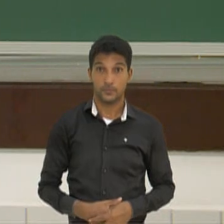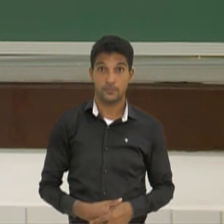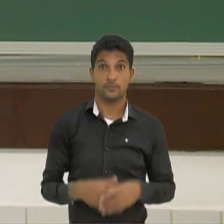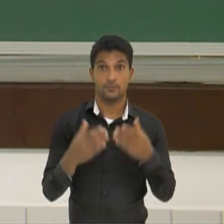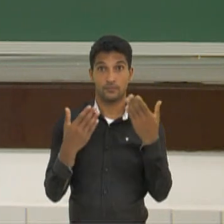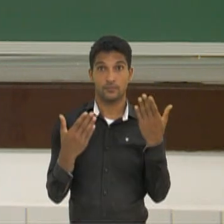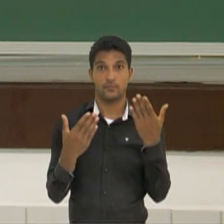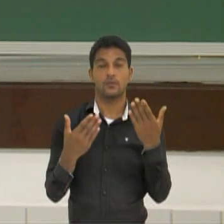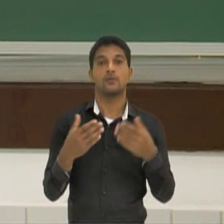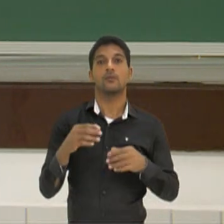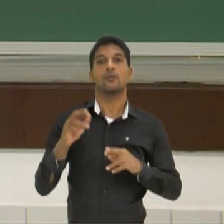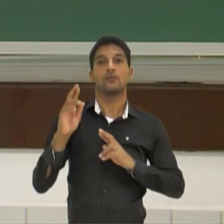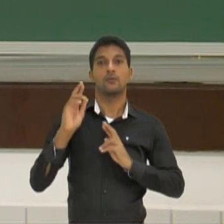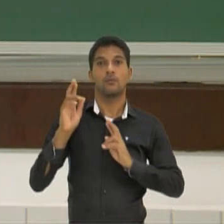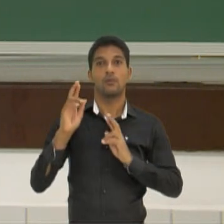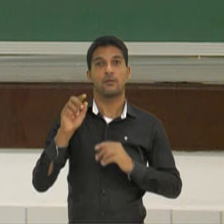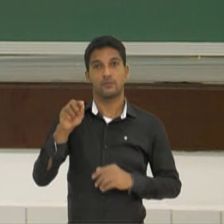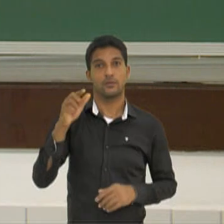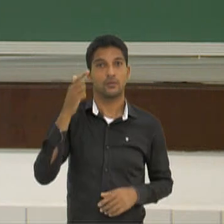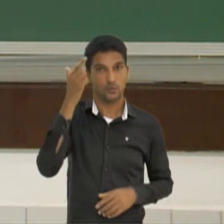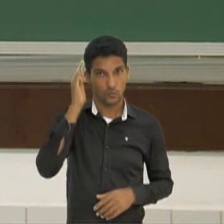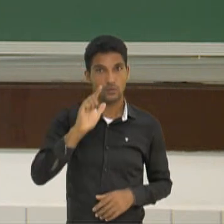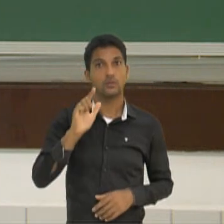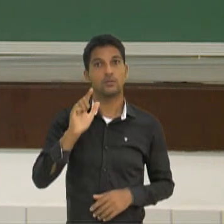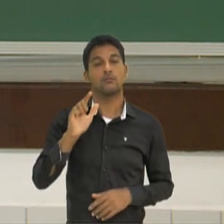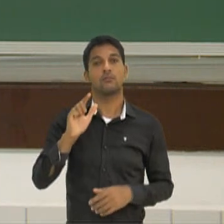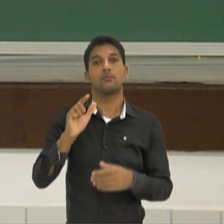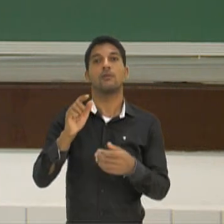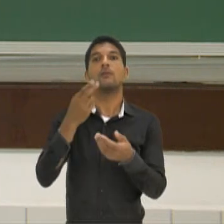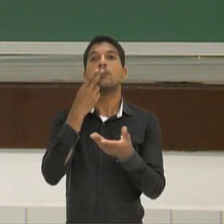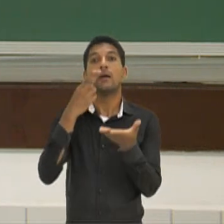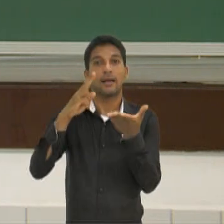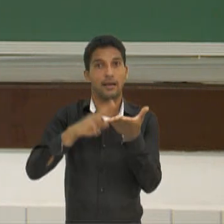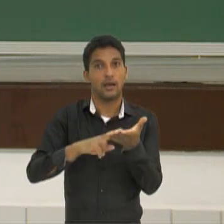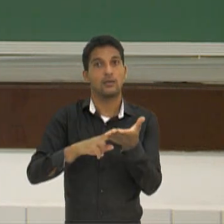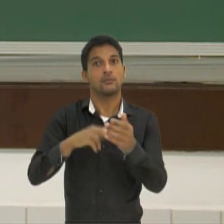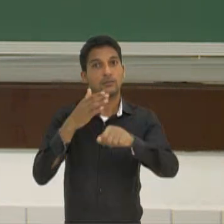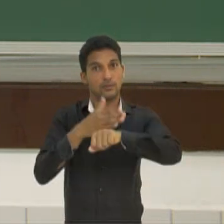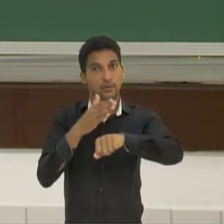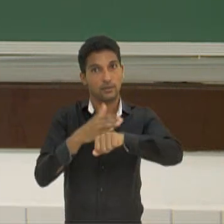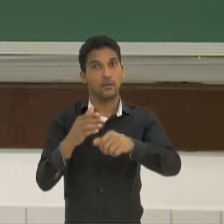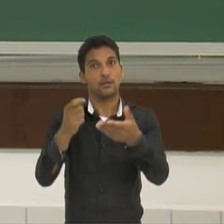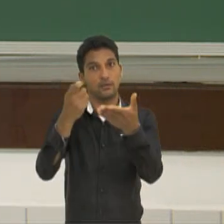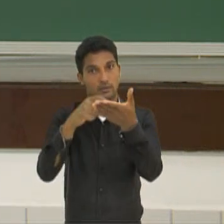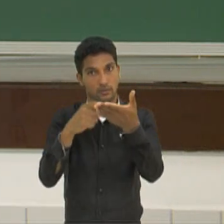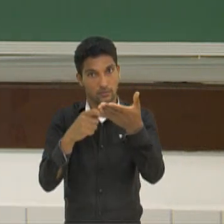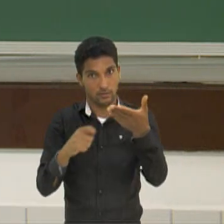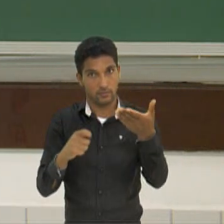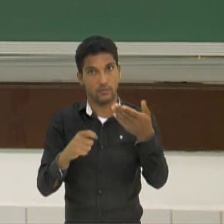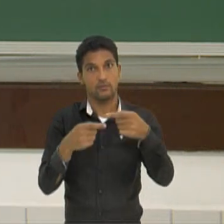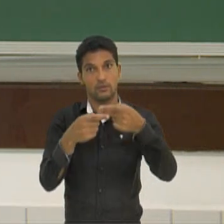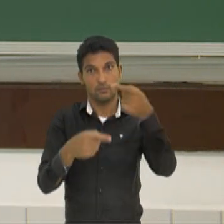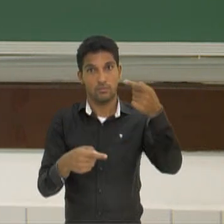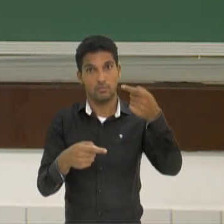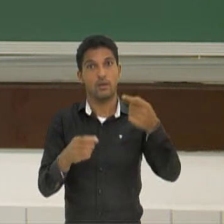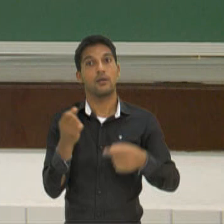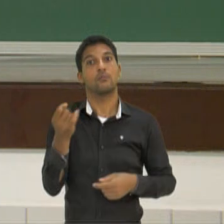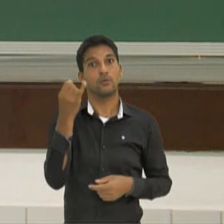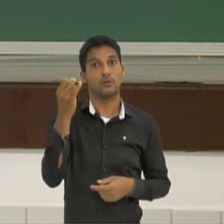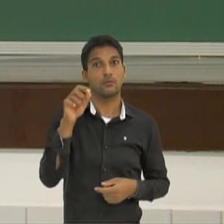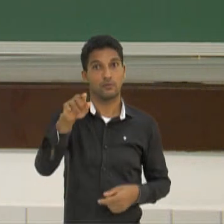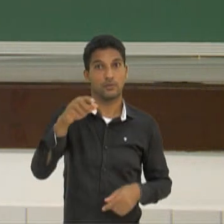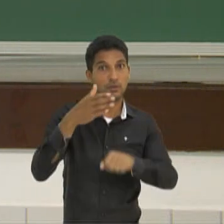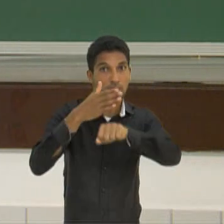Então, pessoal, espero que vocês tenham conseguido dar conta de, né, fazer essa prática da escrita, né? É um momento importante para